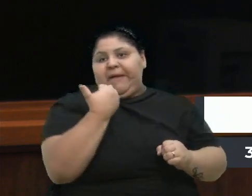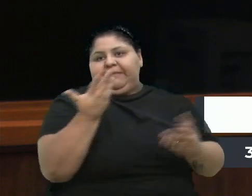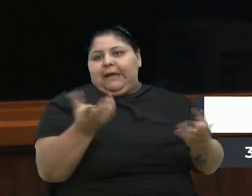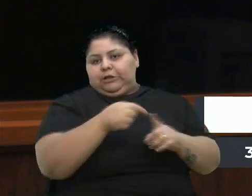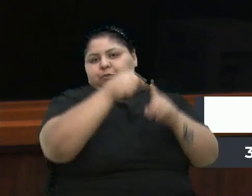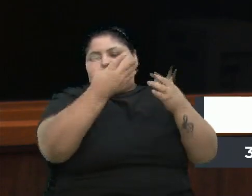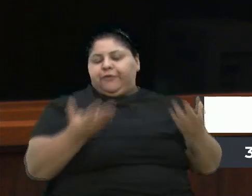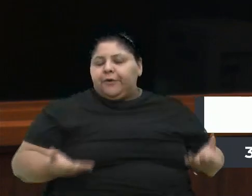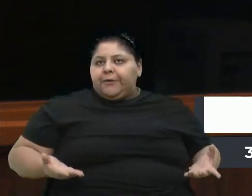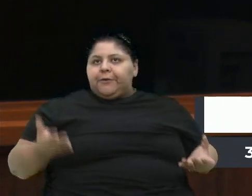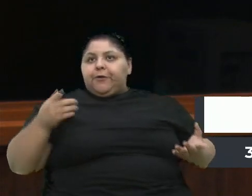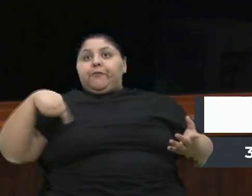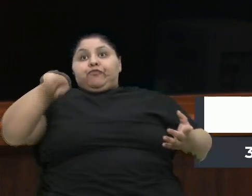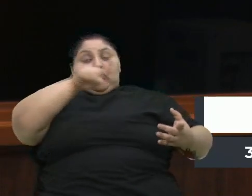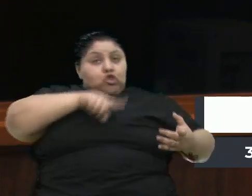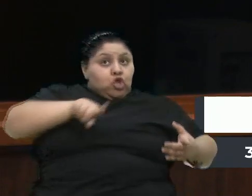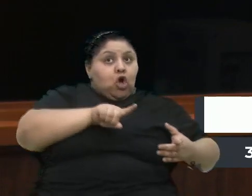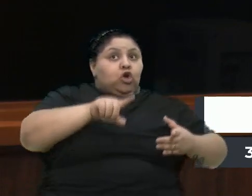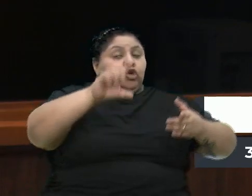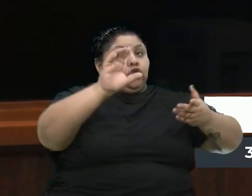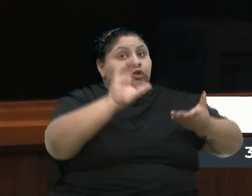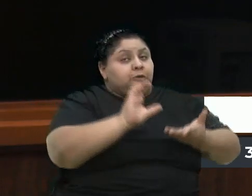Nós no comitê,